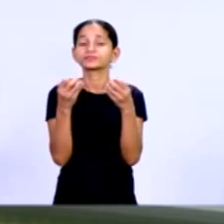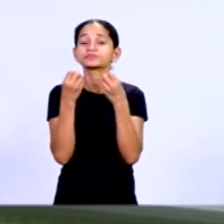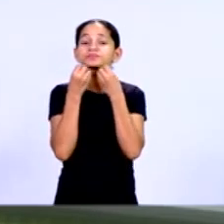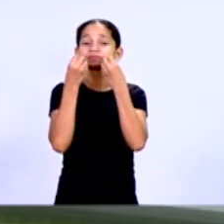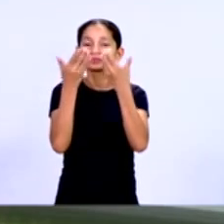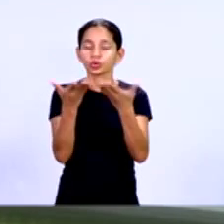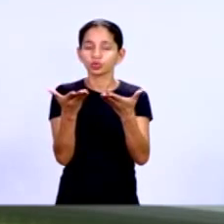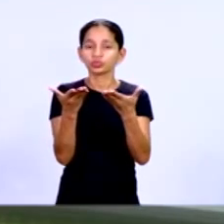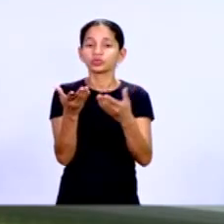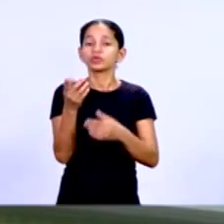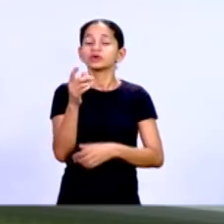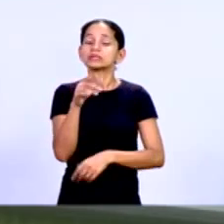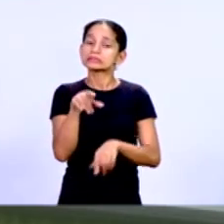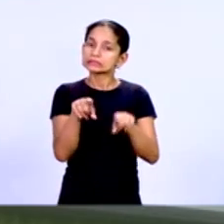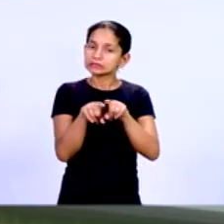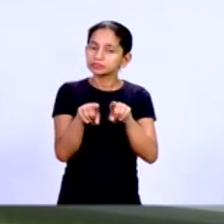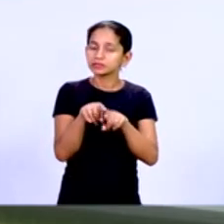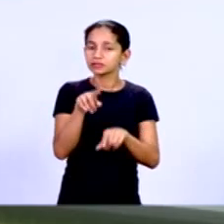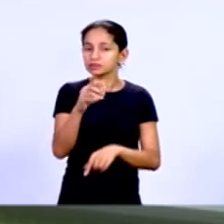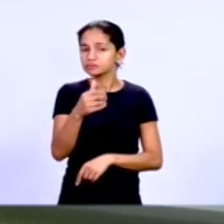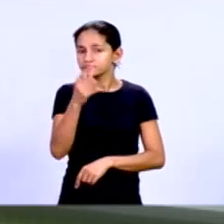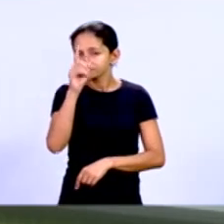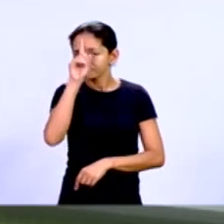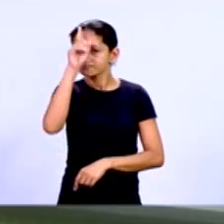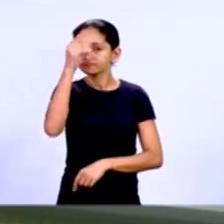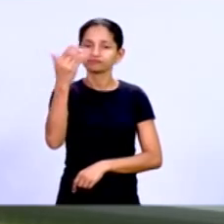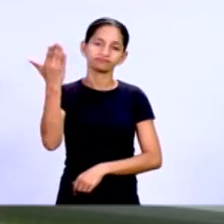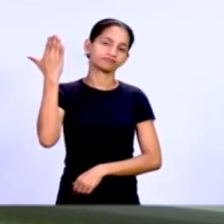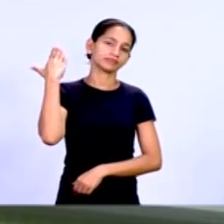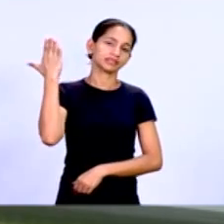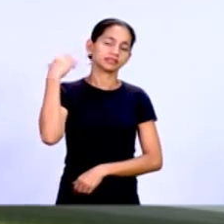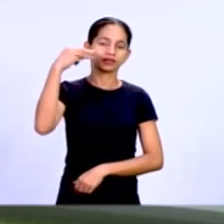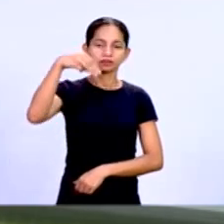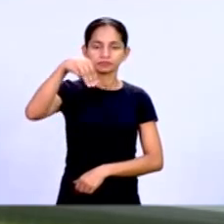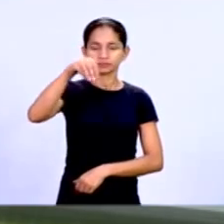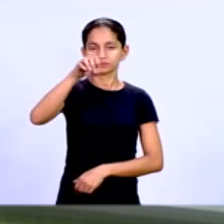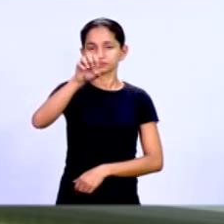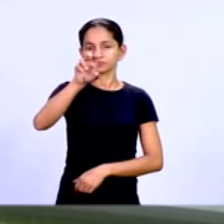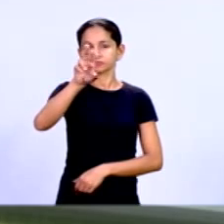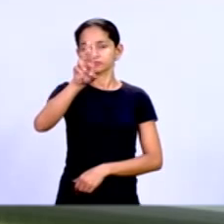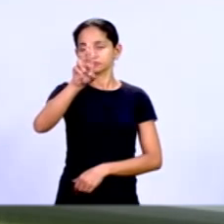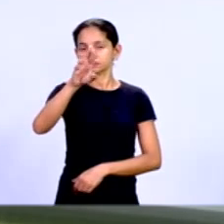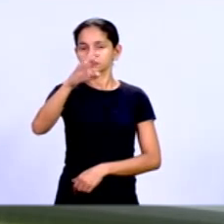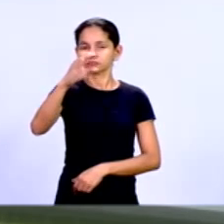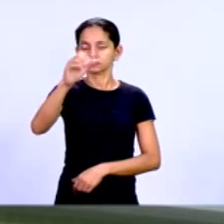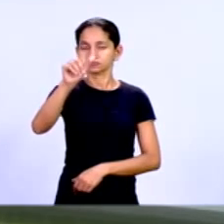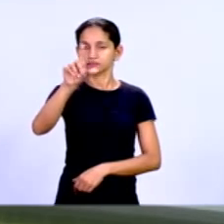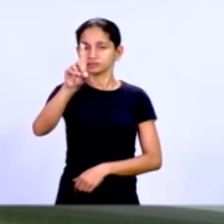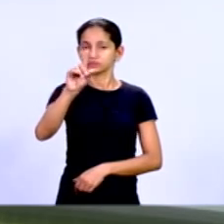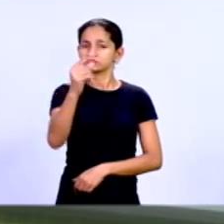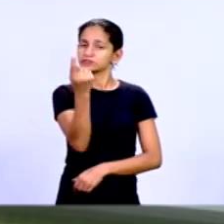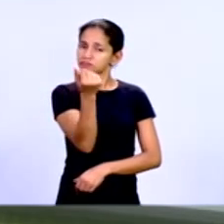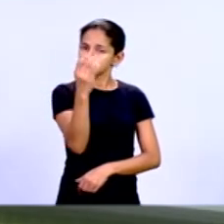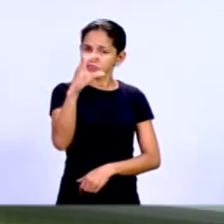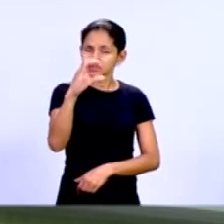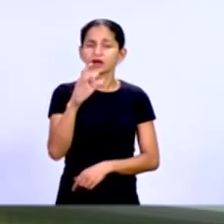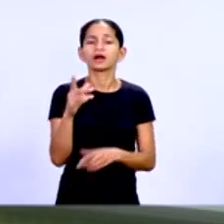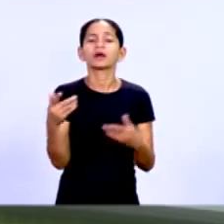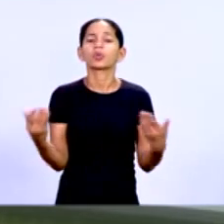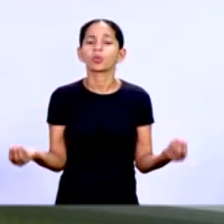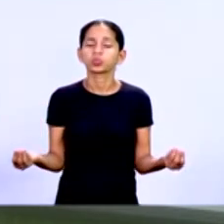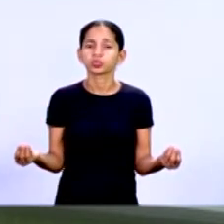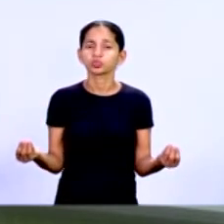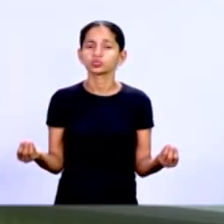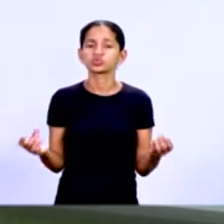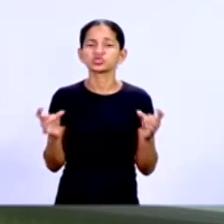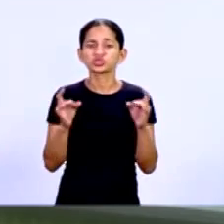E lembrando, aquela primeira ideia de mercado, né? O mercado de crédito, ele não é único e exclusivo